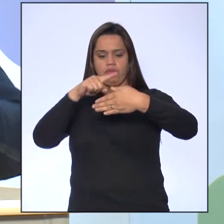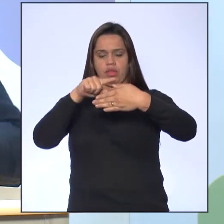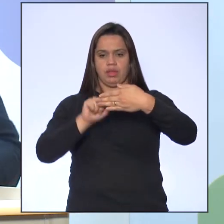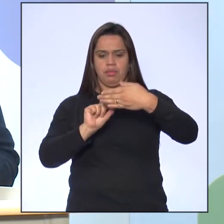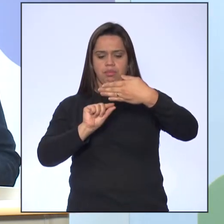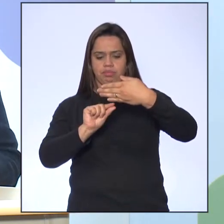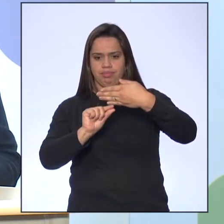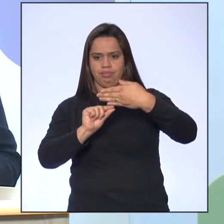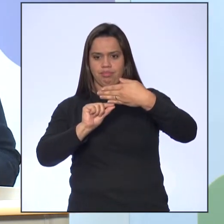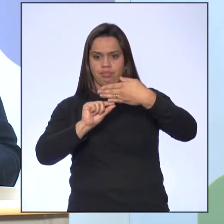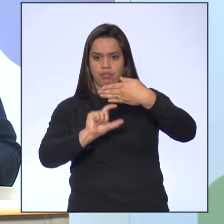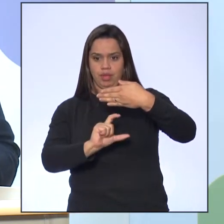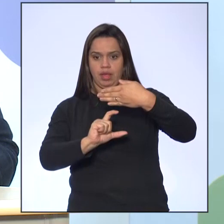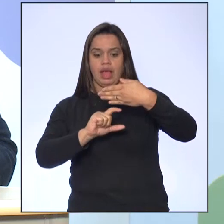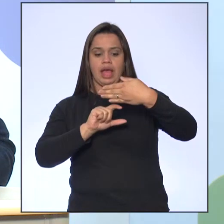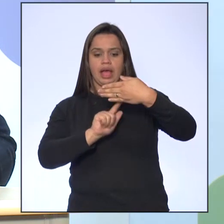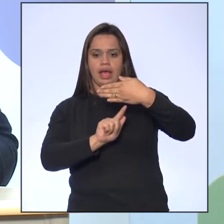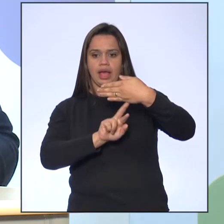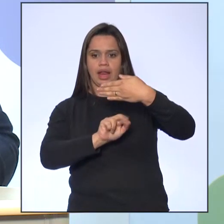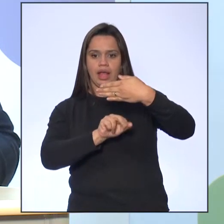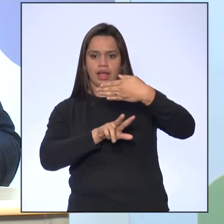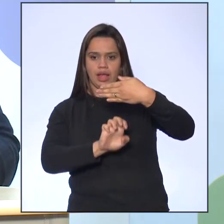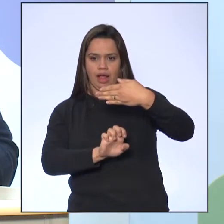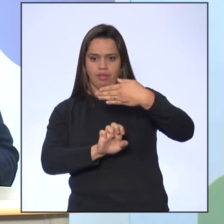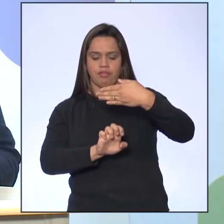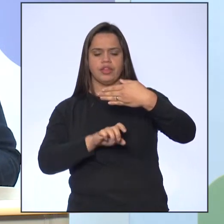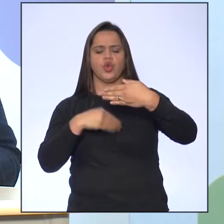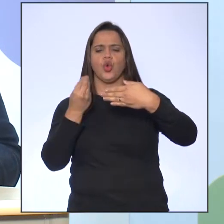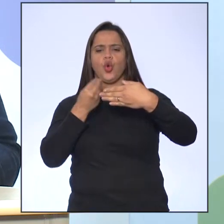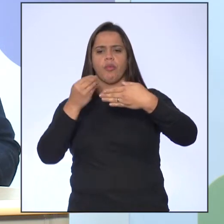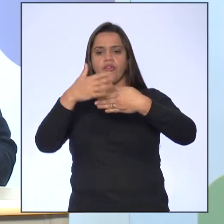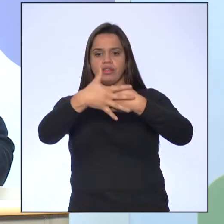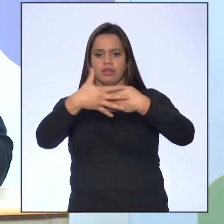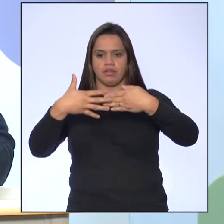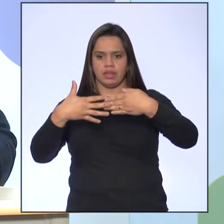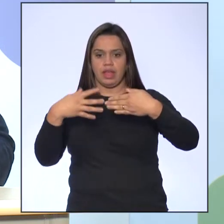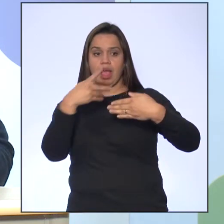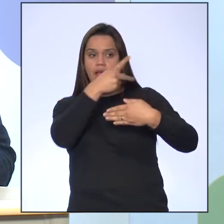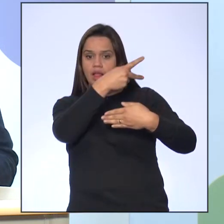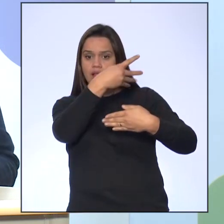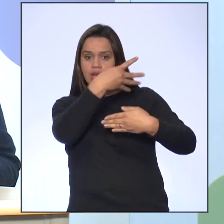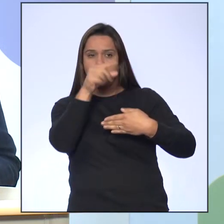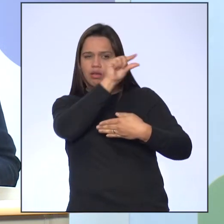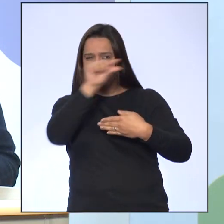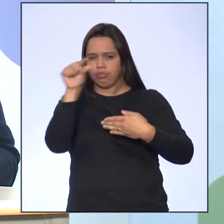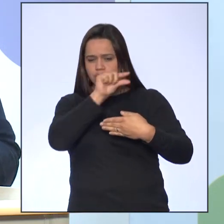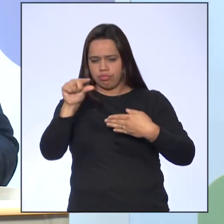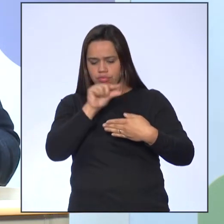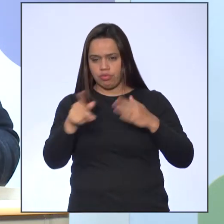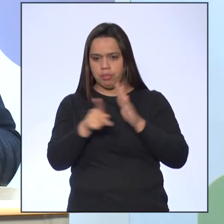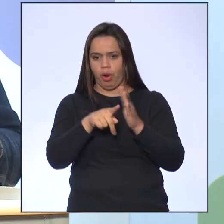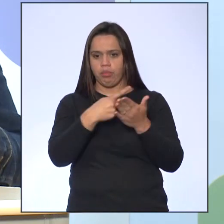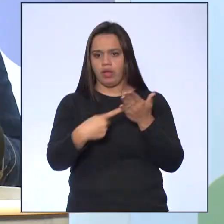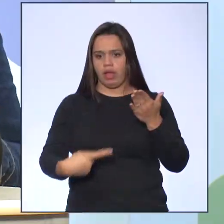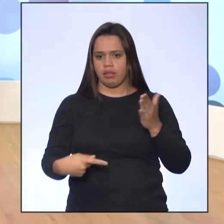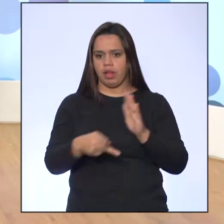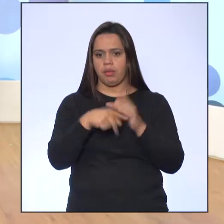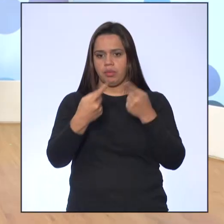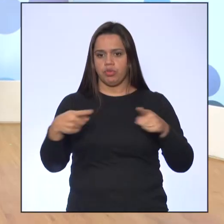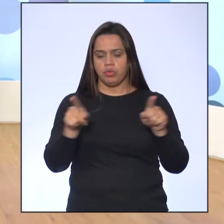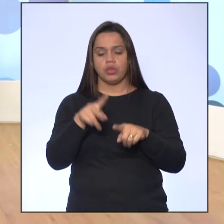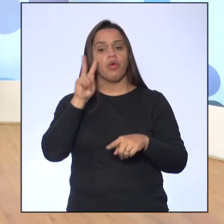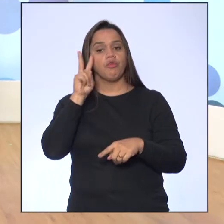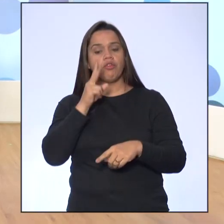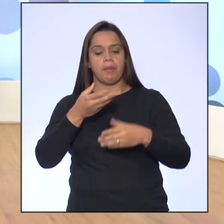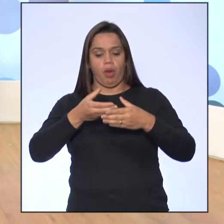partitura, na pauta? Então, mas como é que eu faço para tirar um som grave? Observem a tuba. Né? É um instrumento enorme.